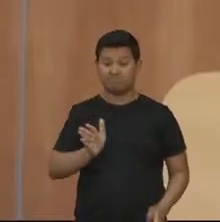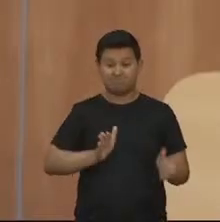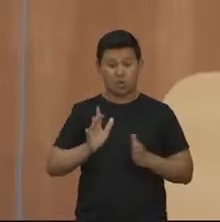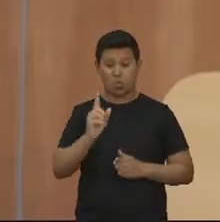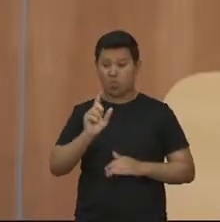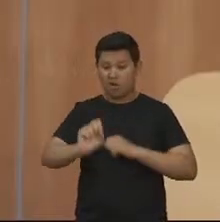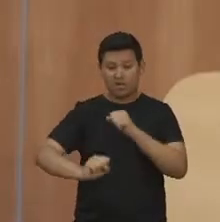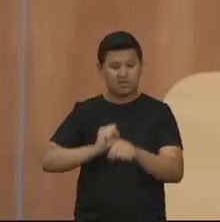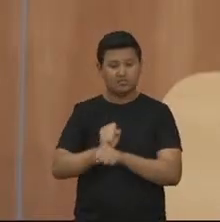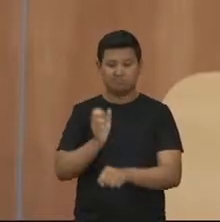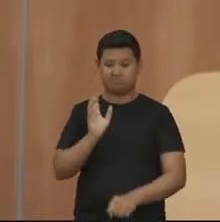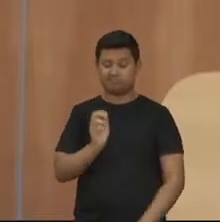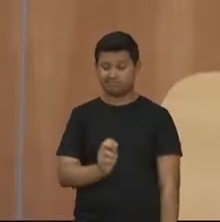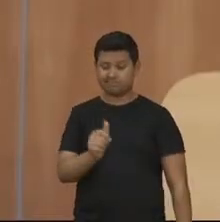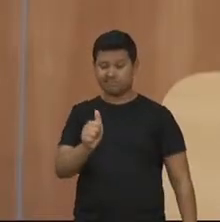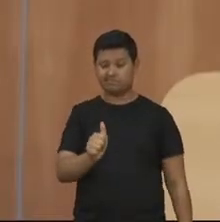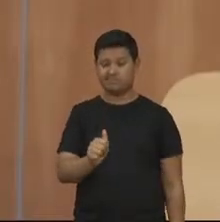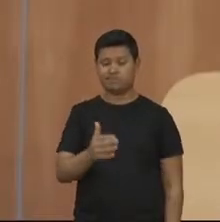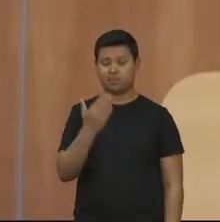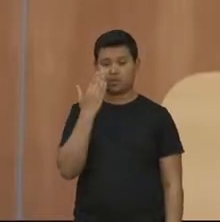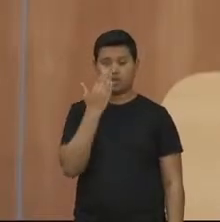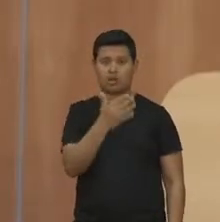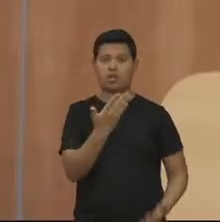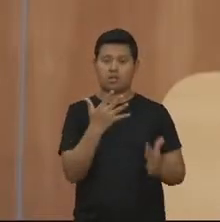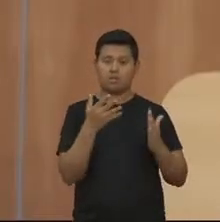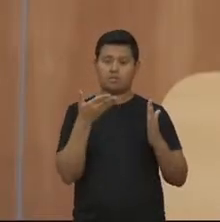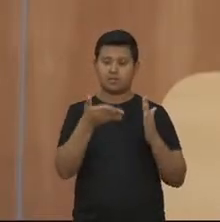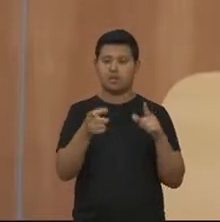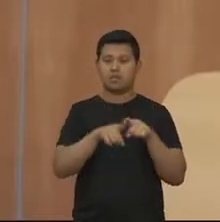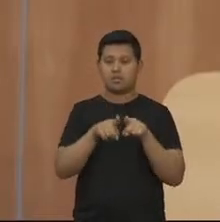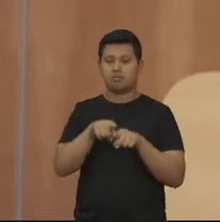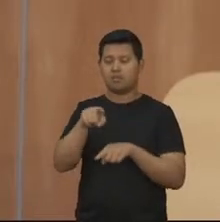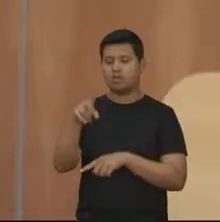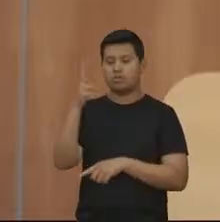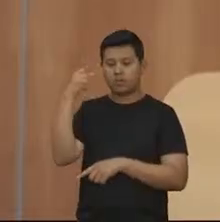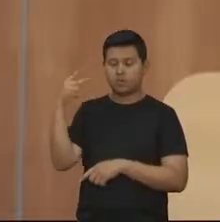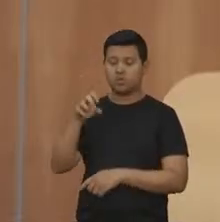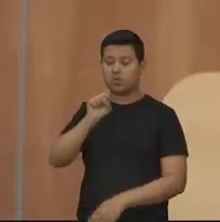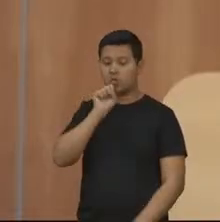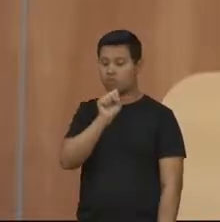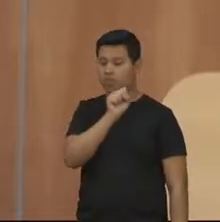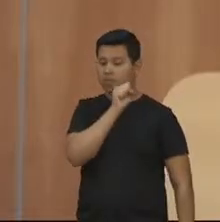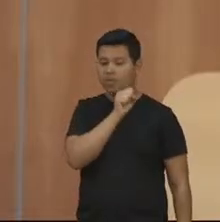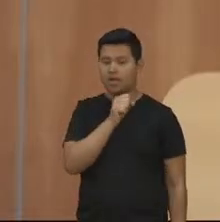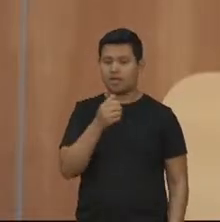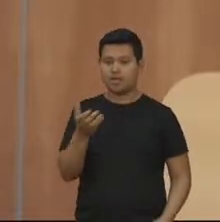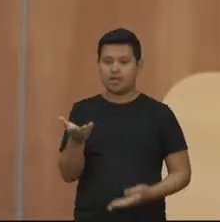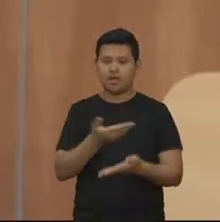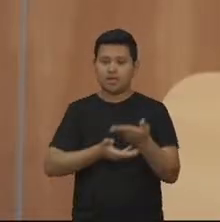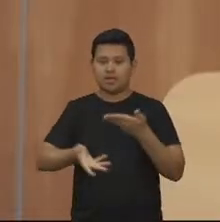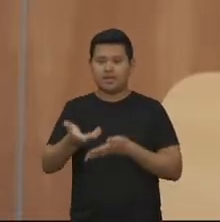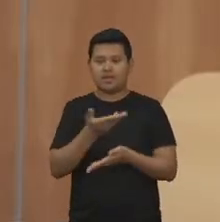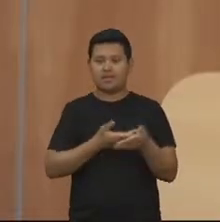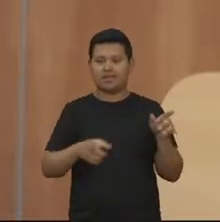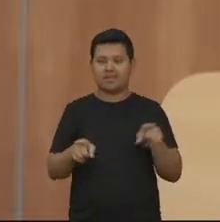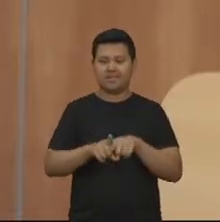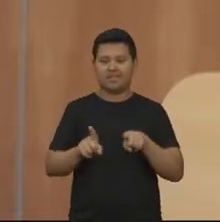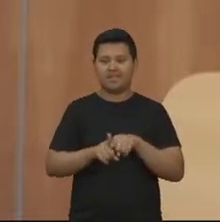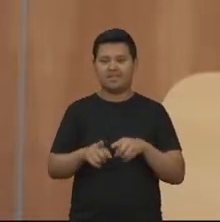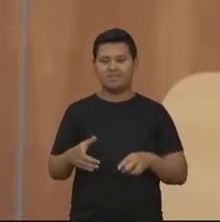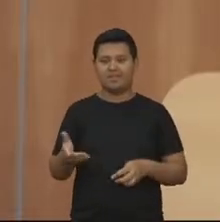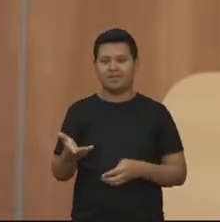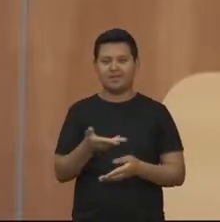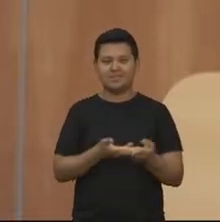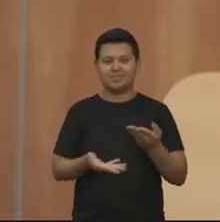é inaceitável. Inclusive, eu quero aqui parabenizar publicamente o vereador Silfarne, que